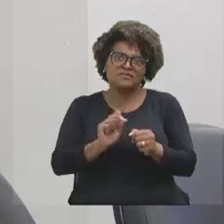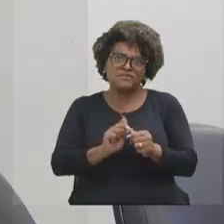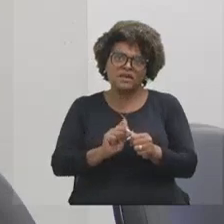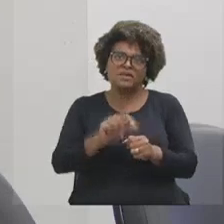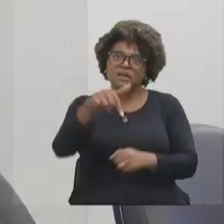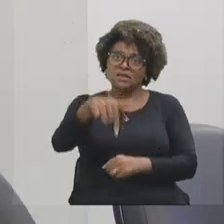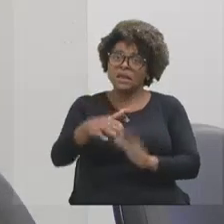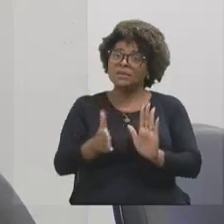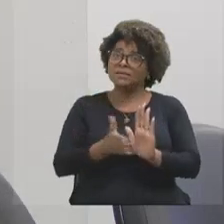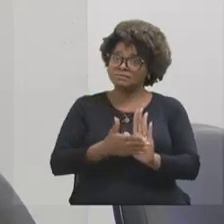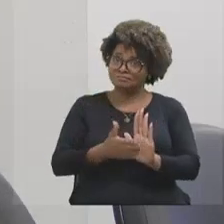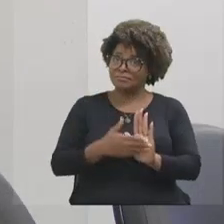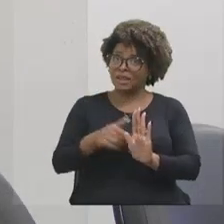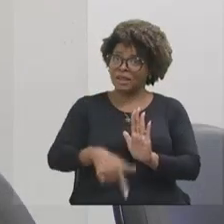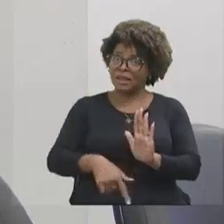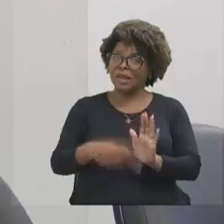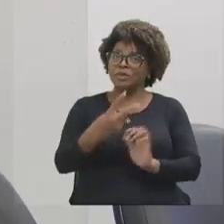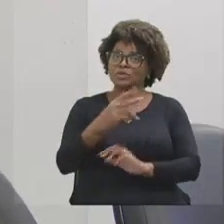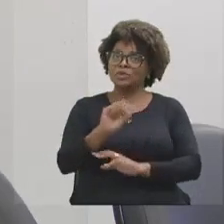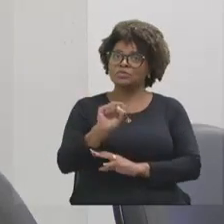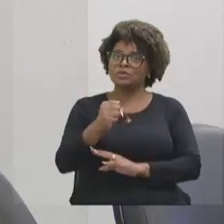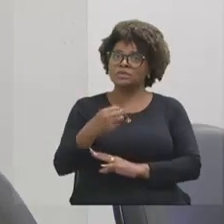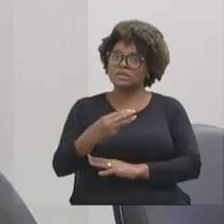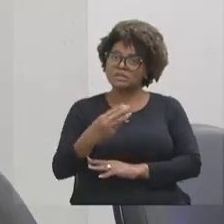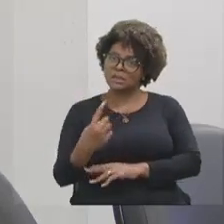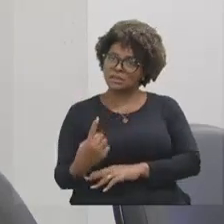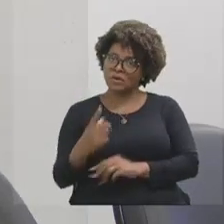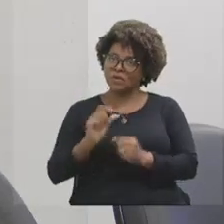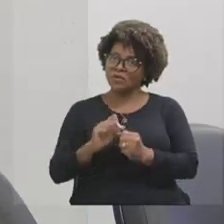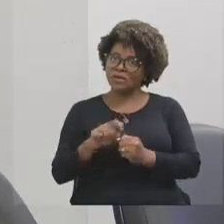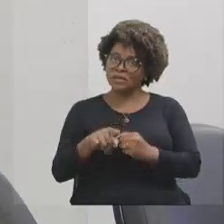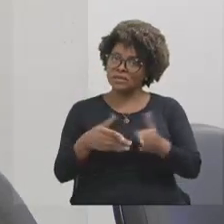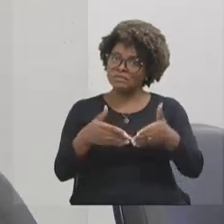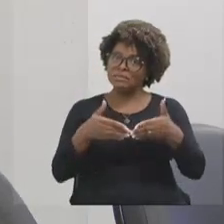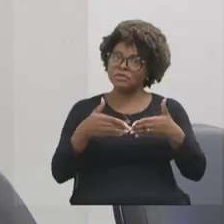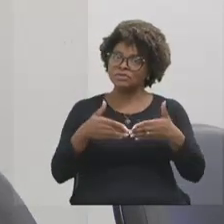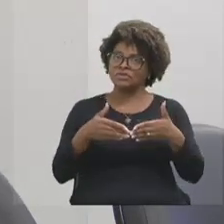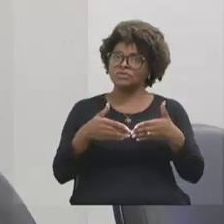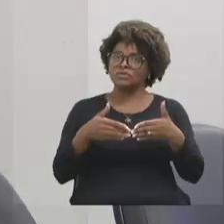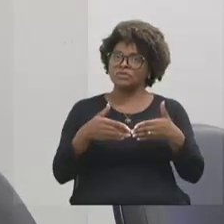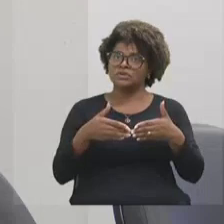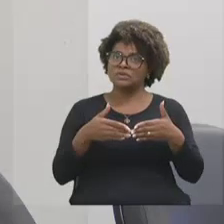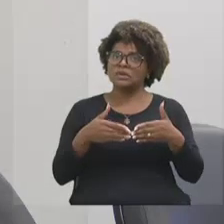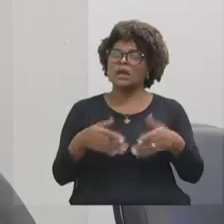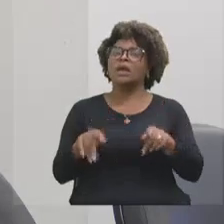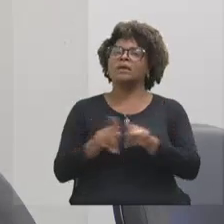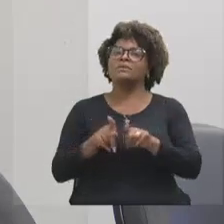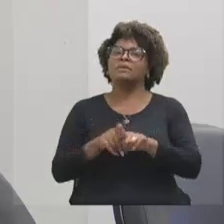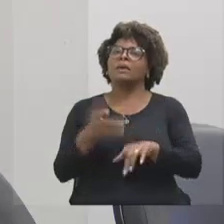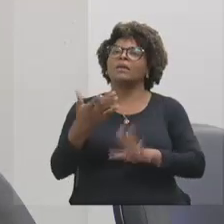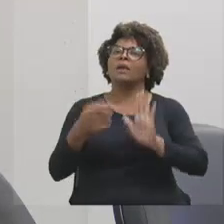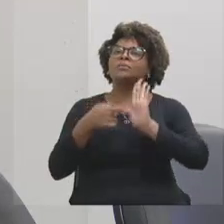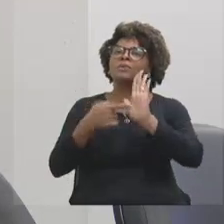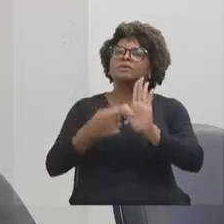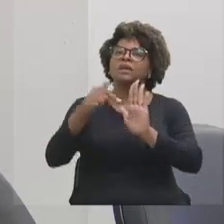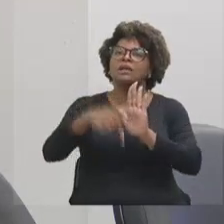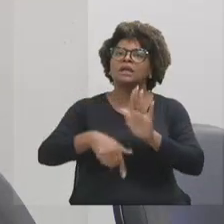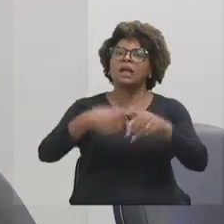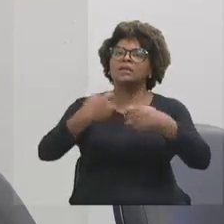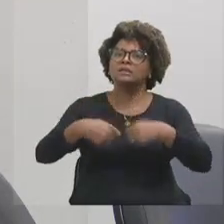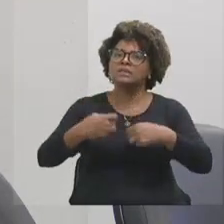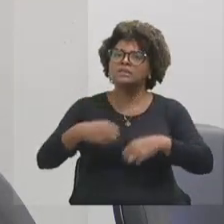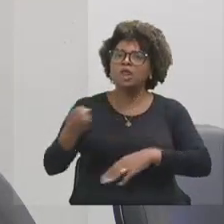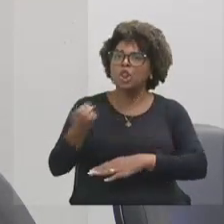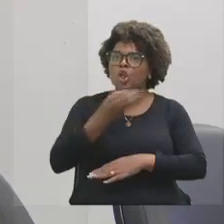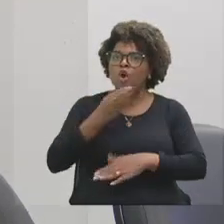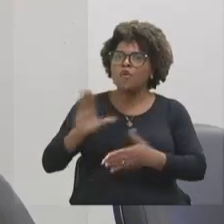comissão de saúde 2.831 fazendo essa solicitação também gostaria de ressaltar aqui a necessidade novos